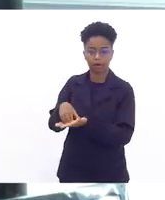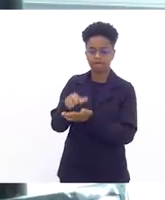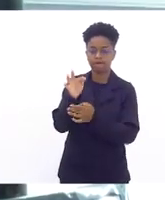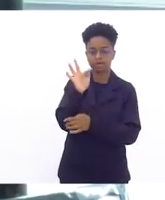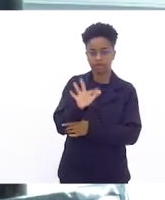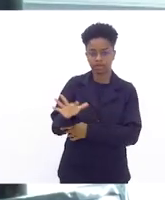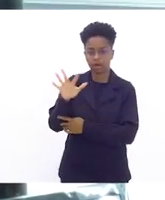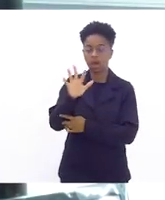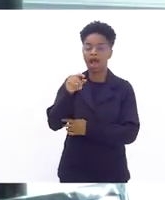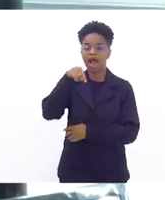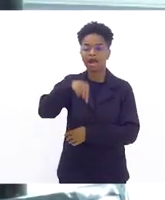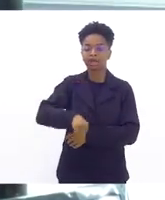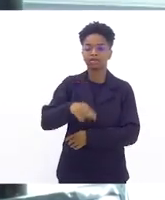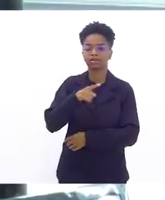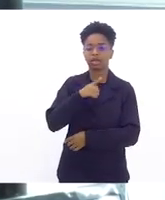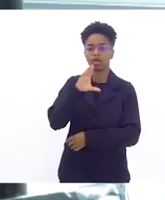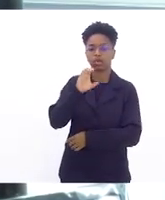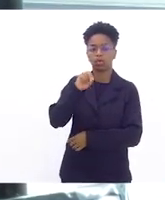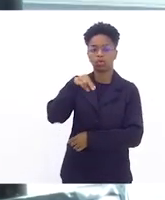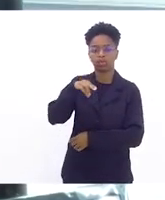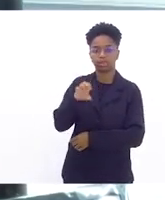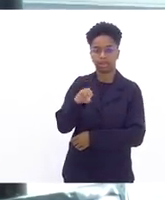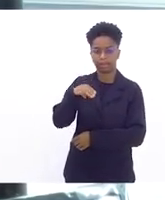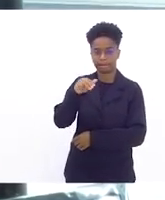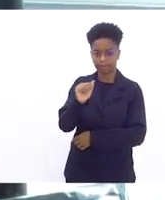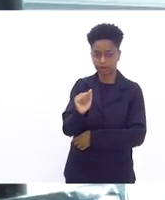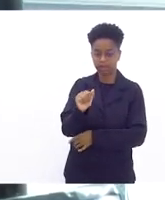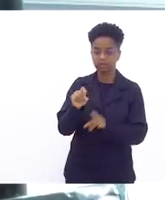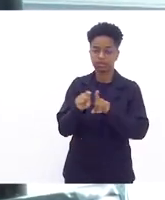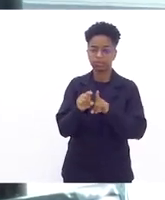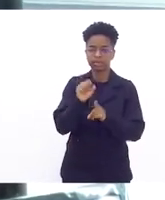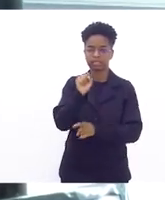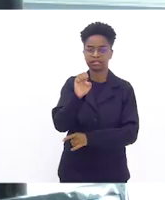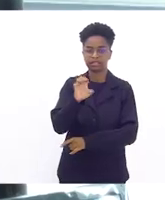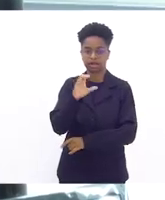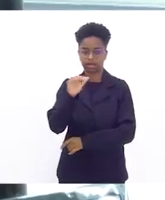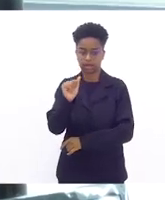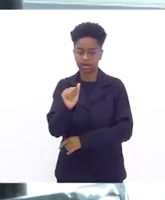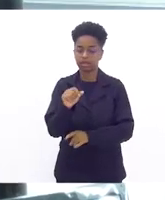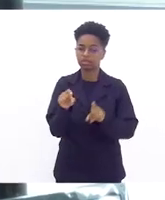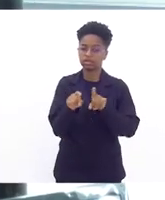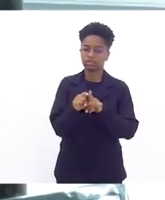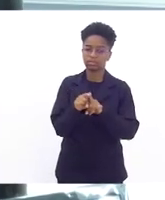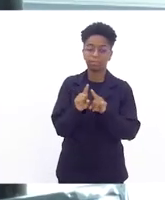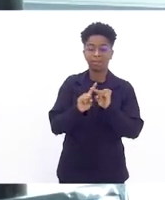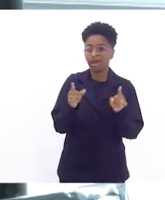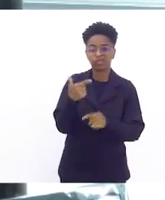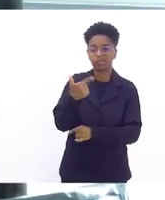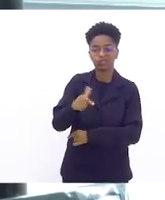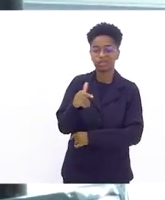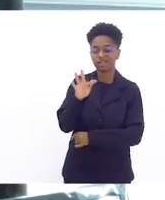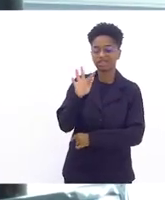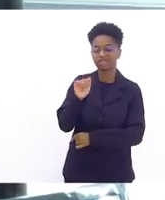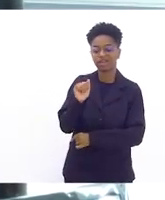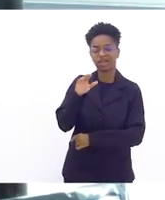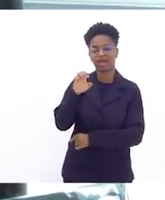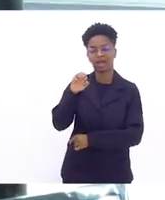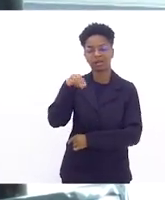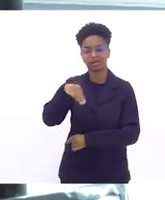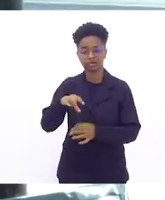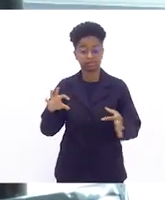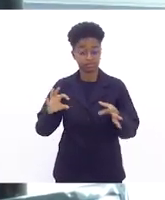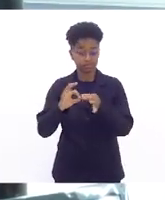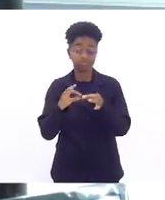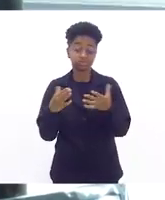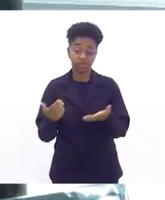Rio nós temos conema acento no conema acento na seca e não temos acento no fecan e aqui fica